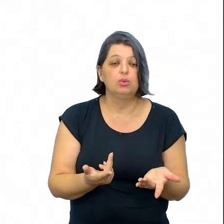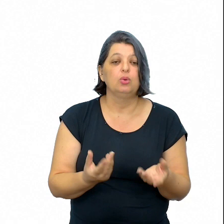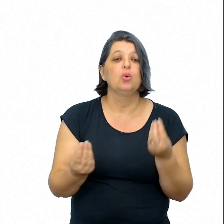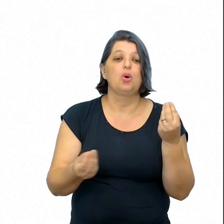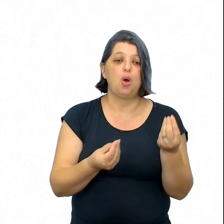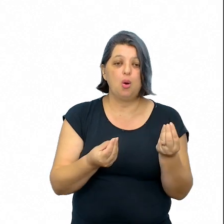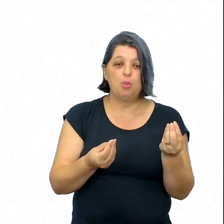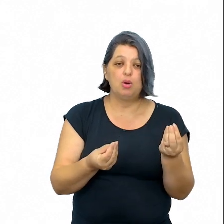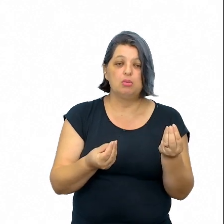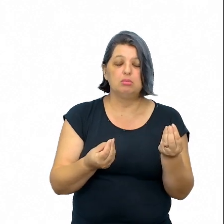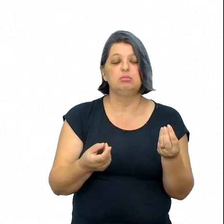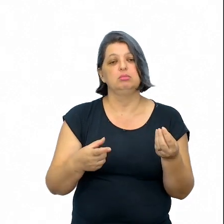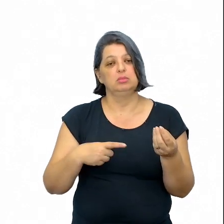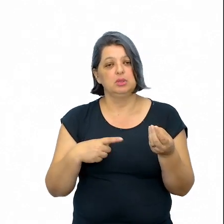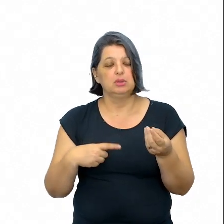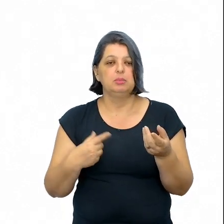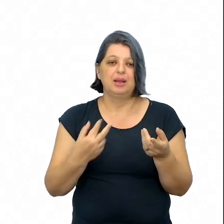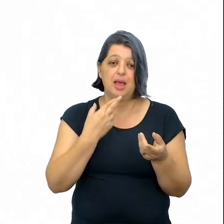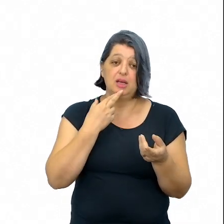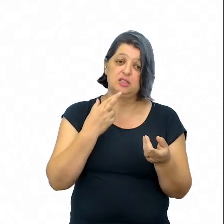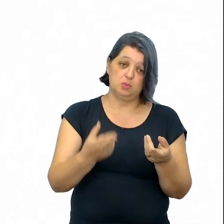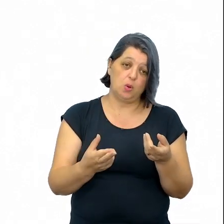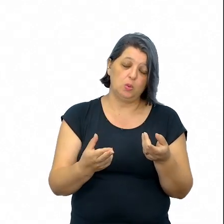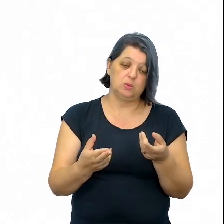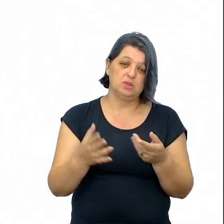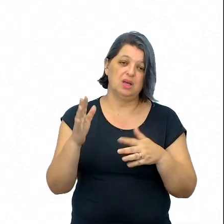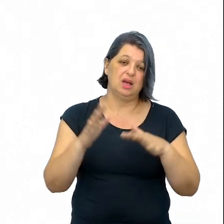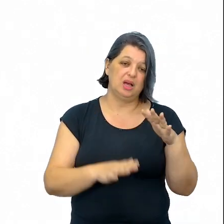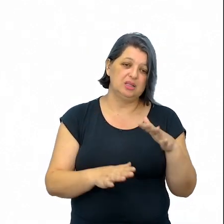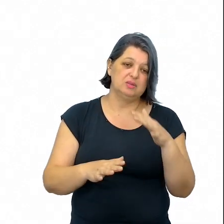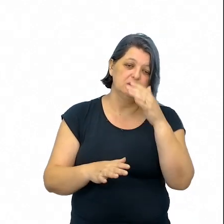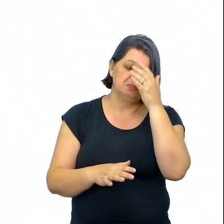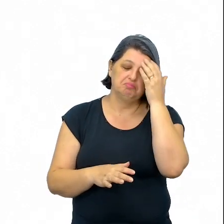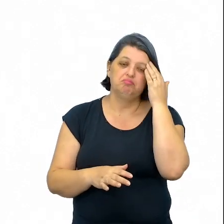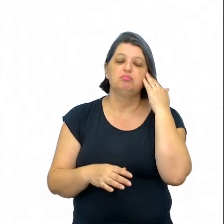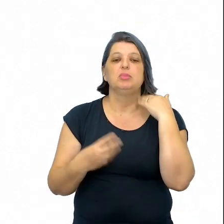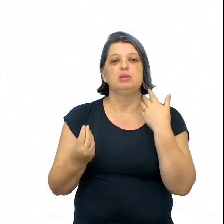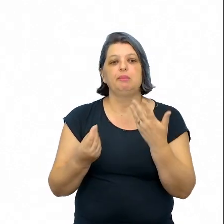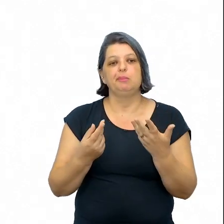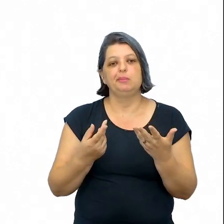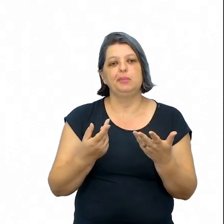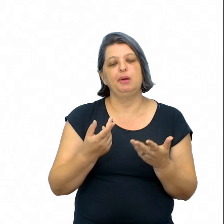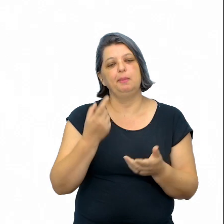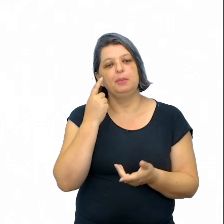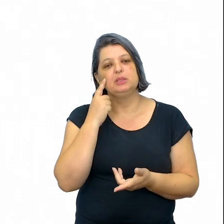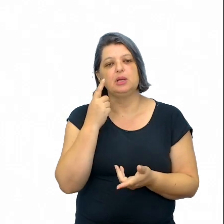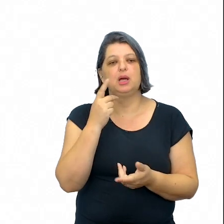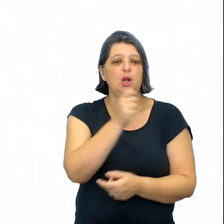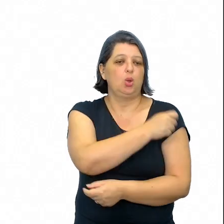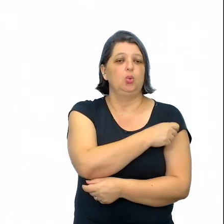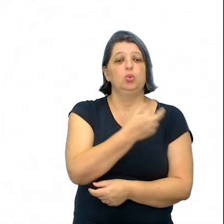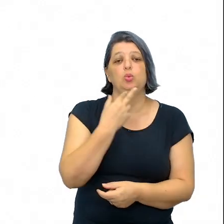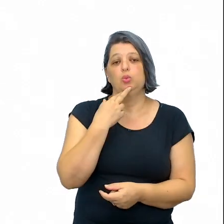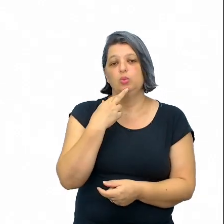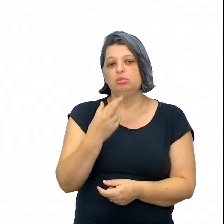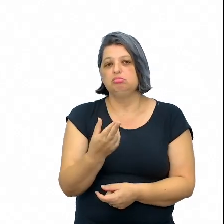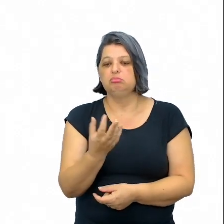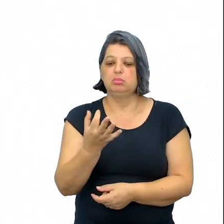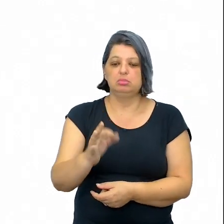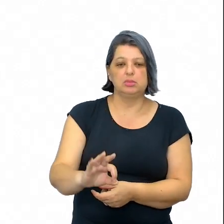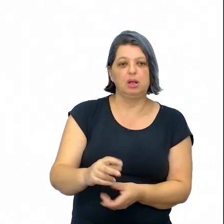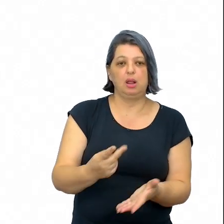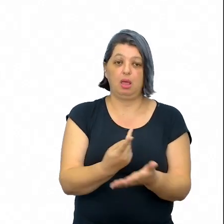é o estudo do erro. Uma resposta ali colocada, ela permite verificar se o meu aluno acertou, porque ele acertou, e se ele errou,